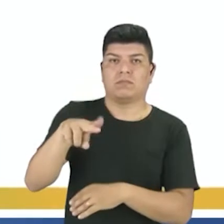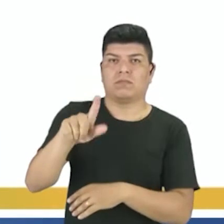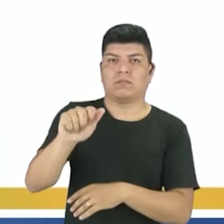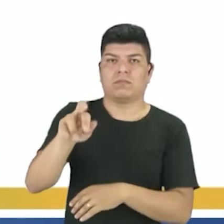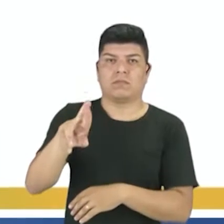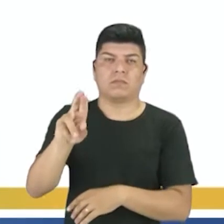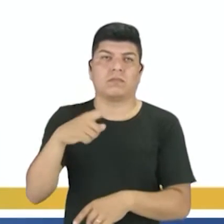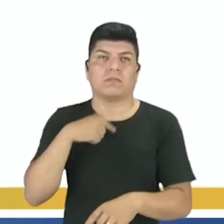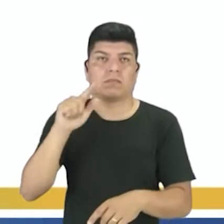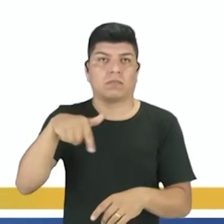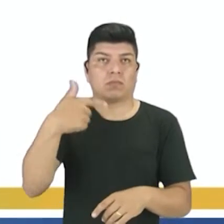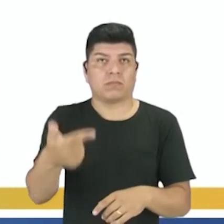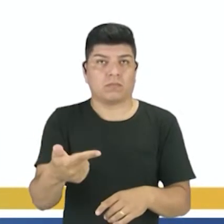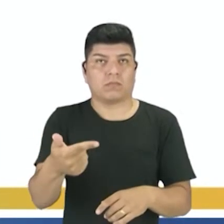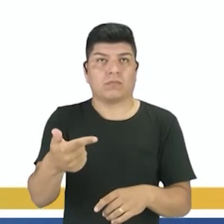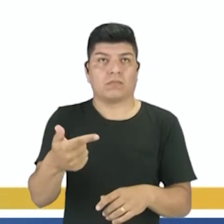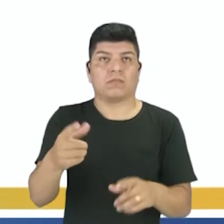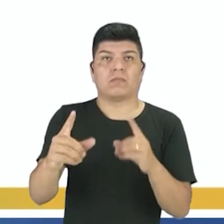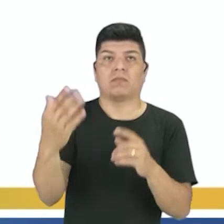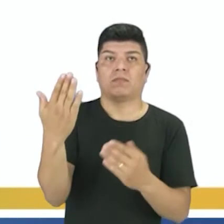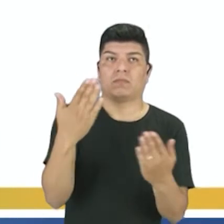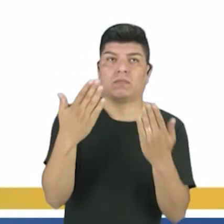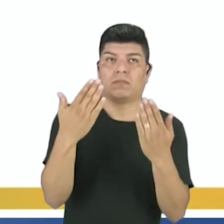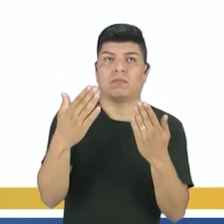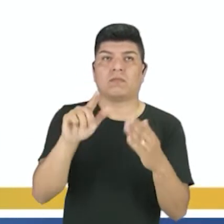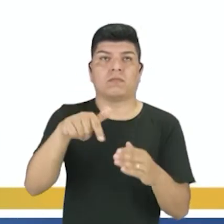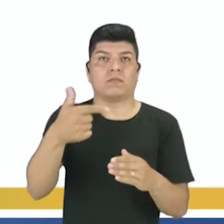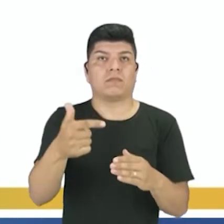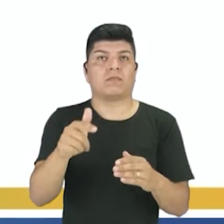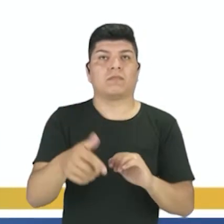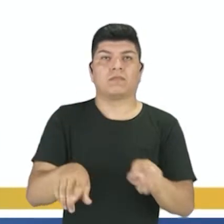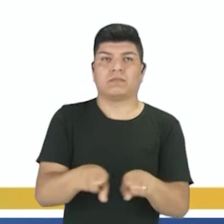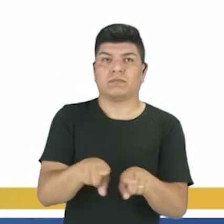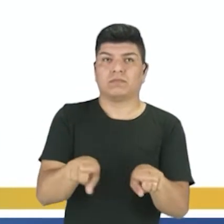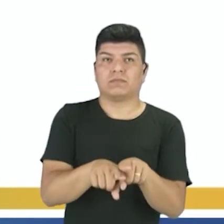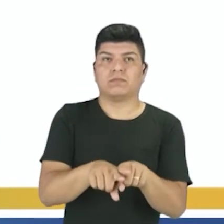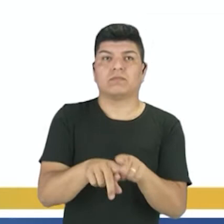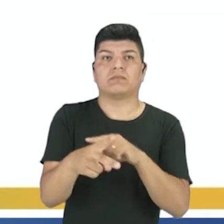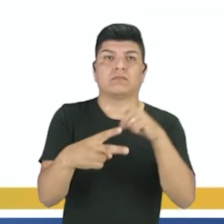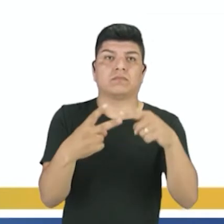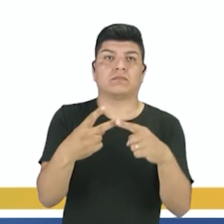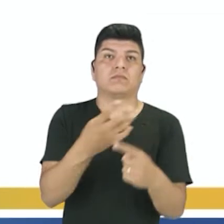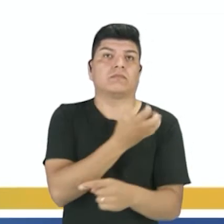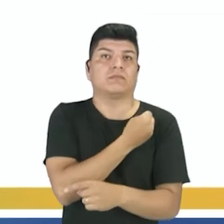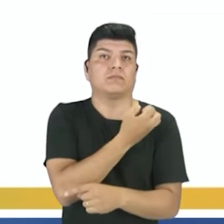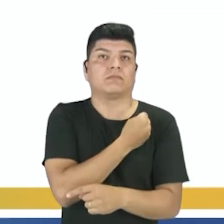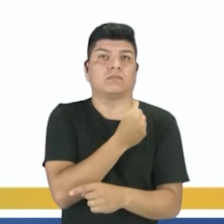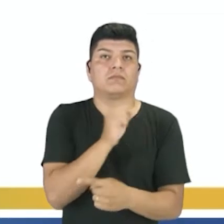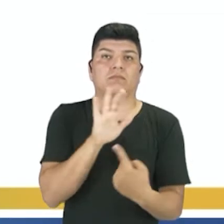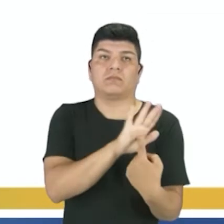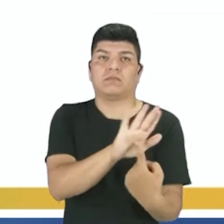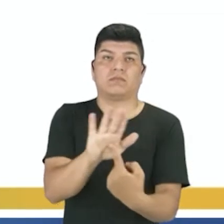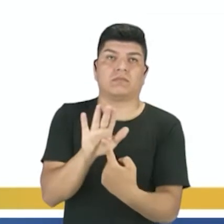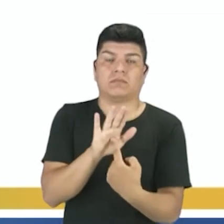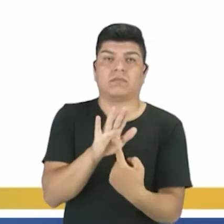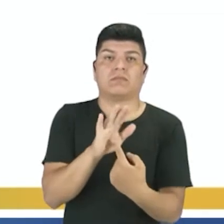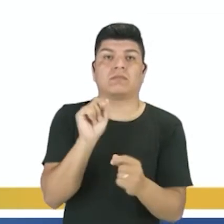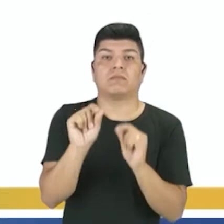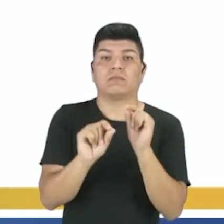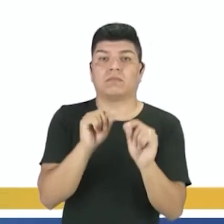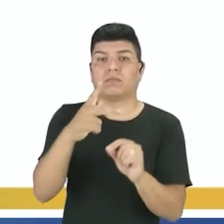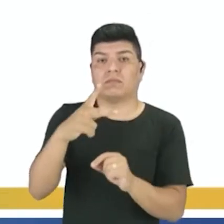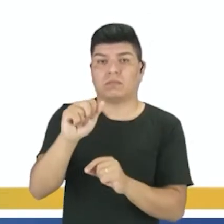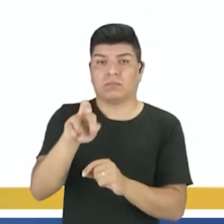em graus denotava a distância em relação ao meridiano de Greenwich. Esses dois números serão expressos na forma de